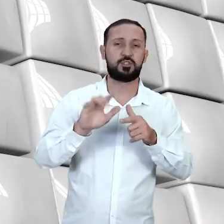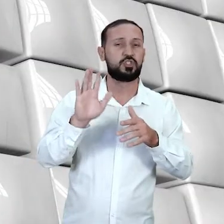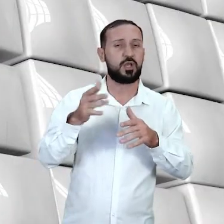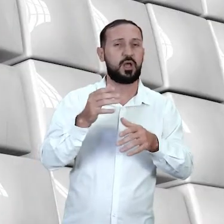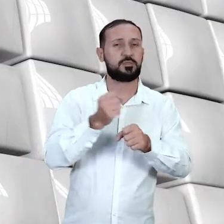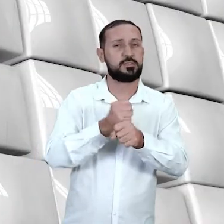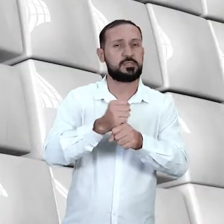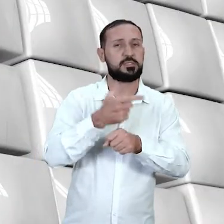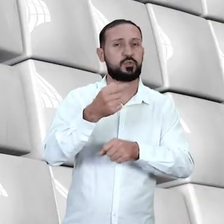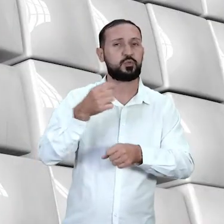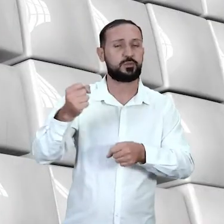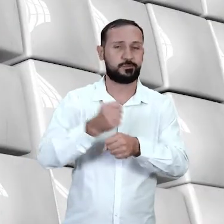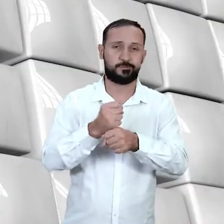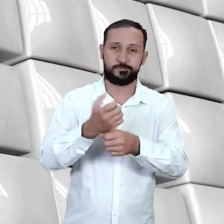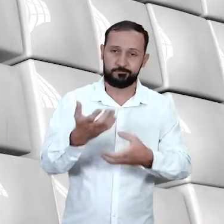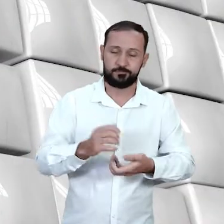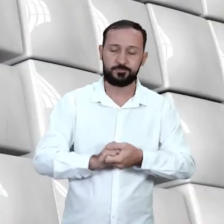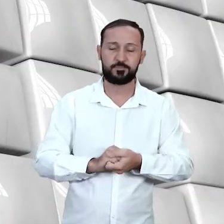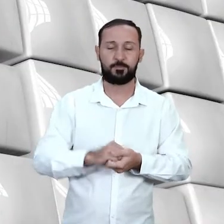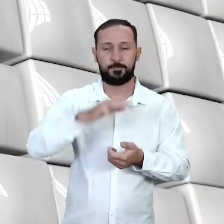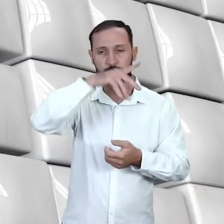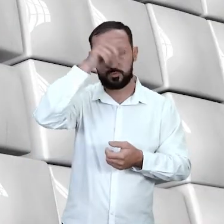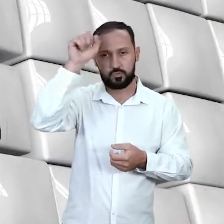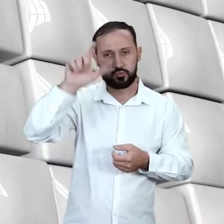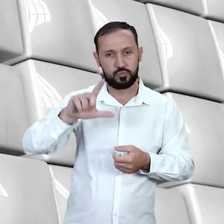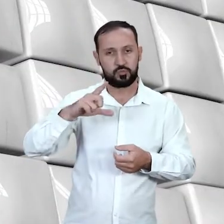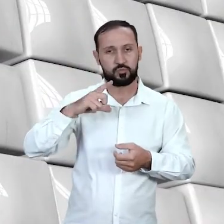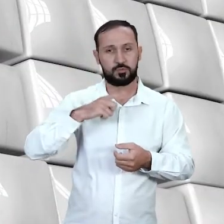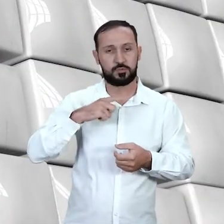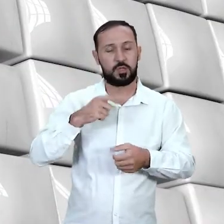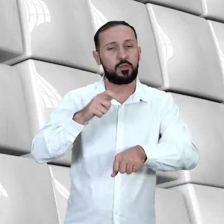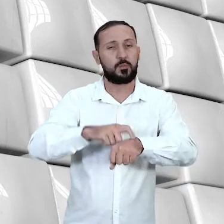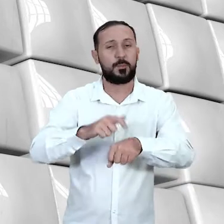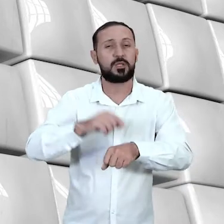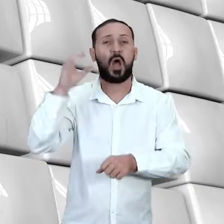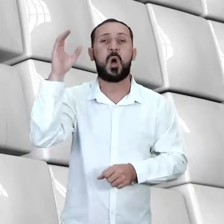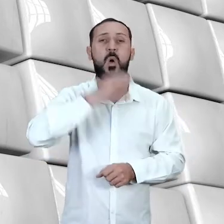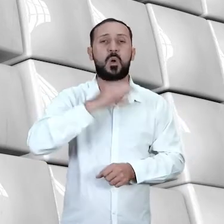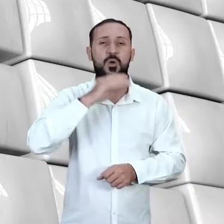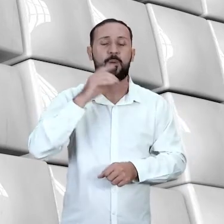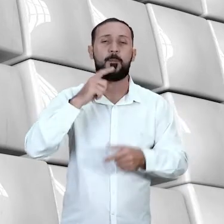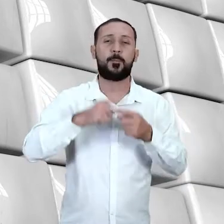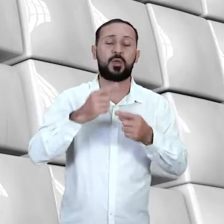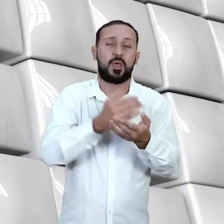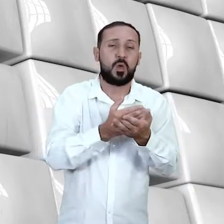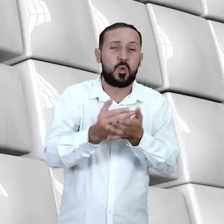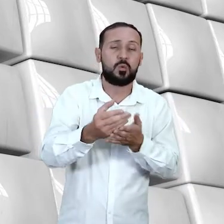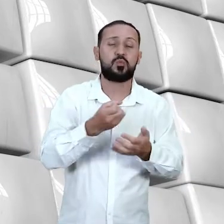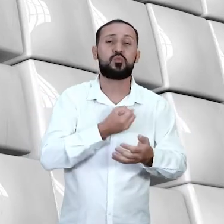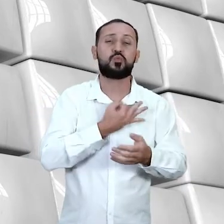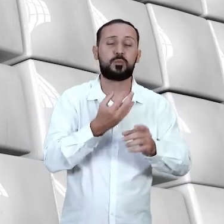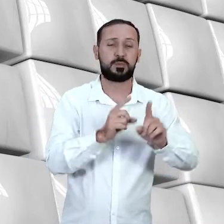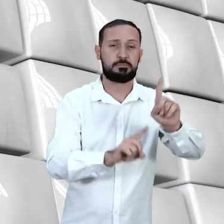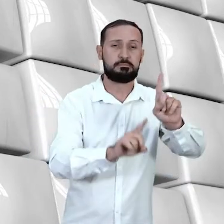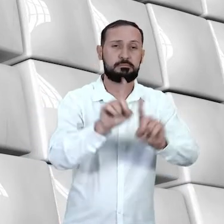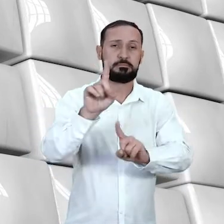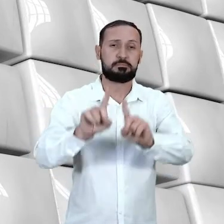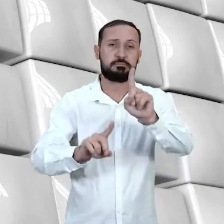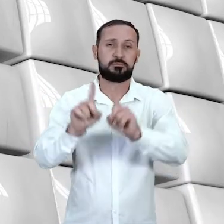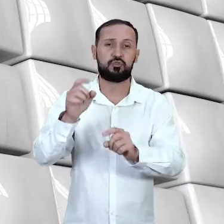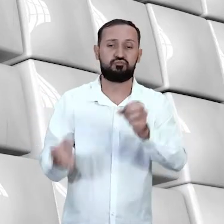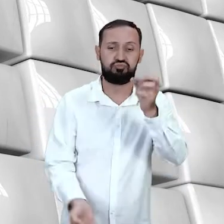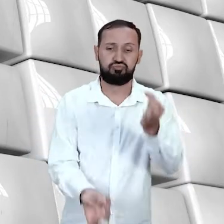Grosso do Sul está em estado de emergência por conta do alto índice de queimadas. O decreto do governo